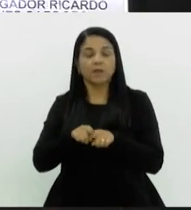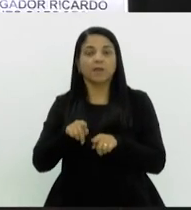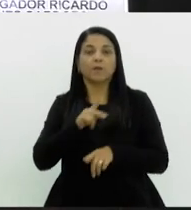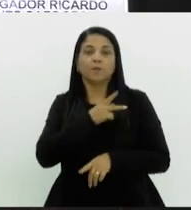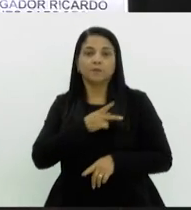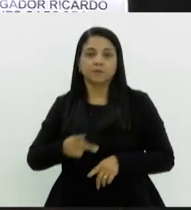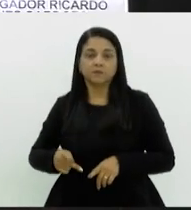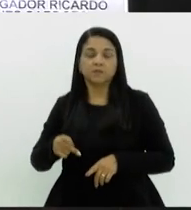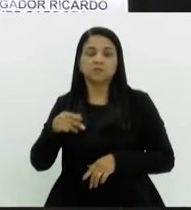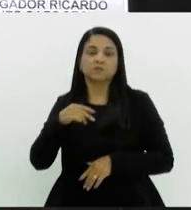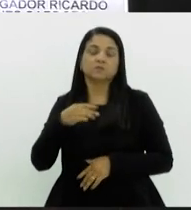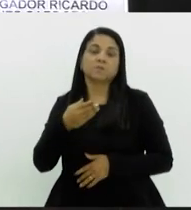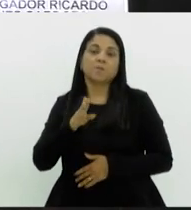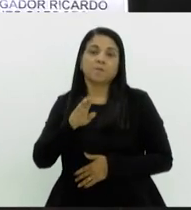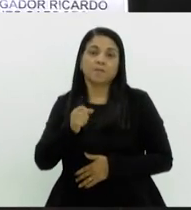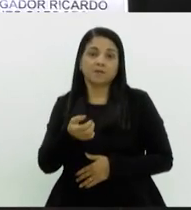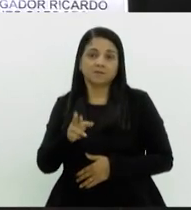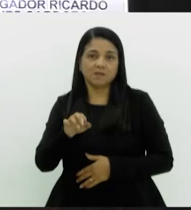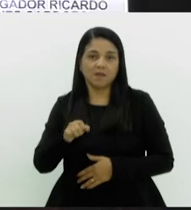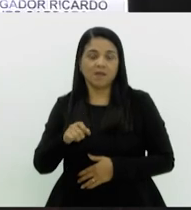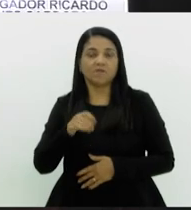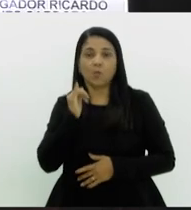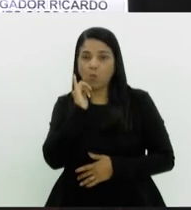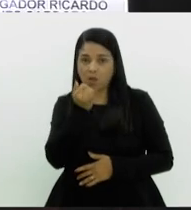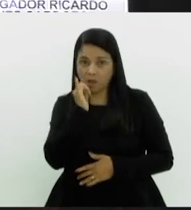eleito relator.